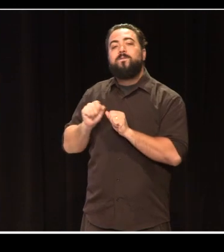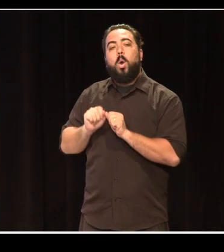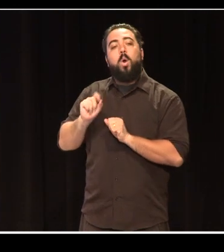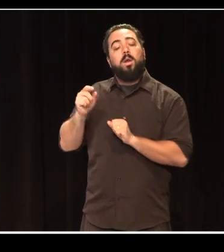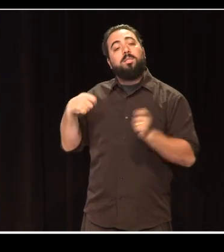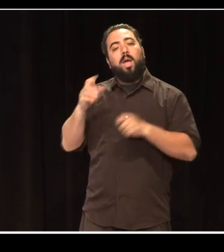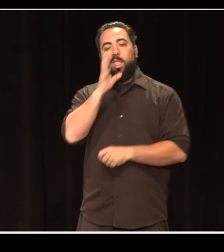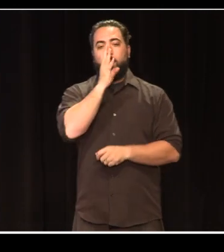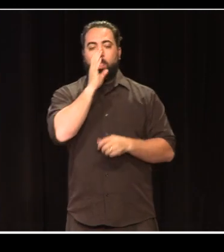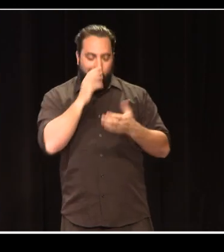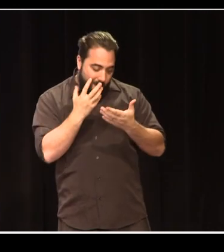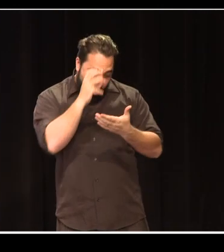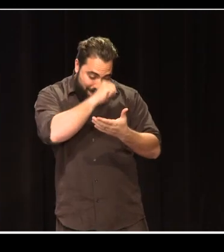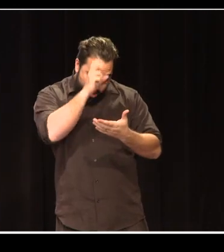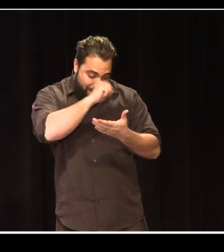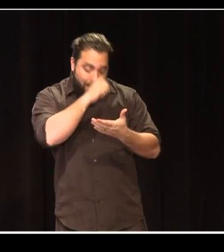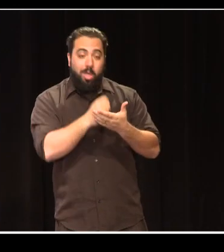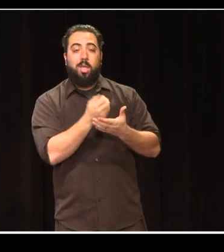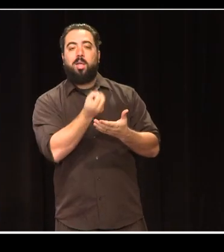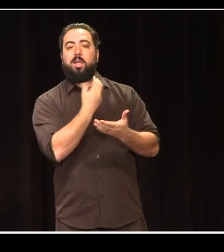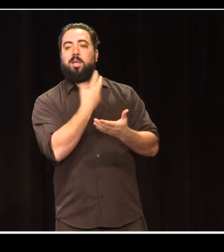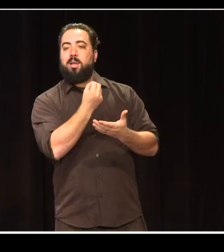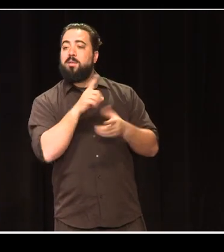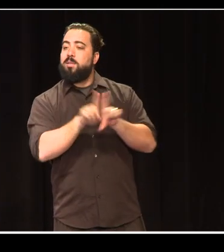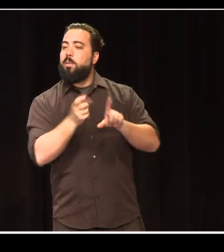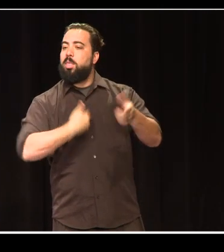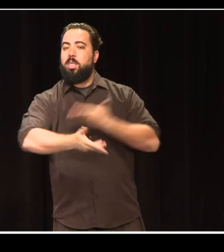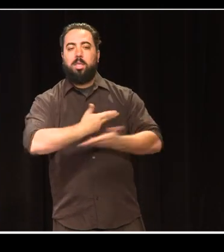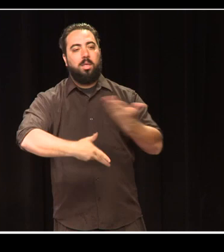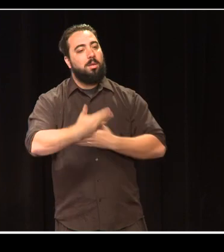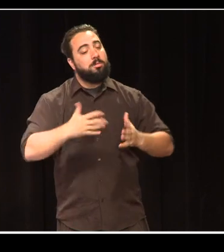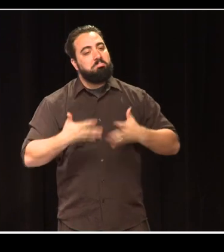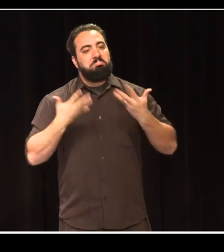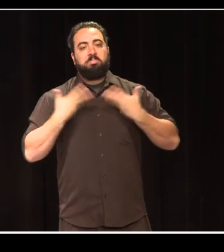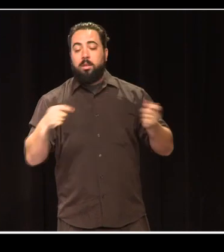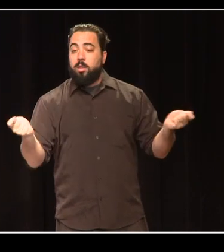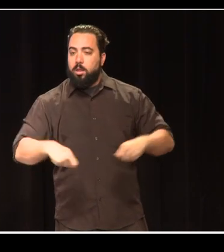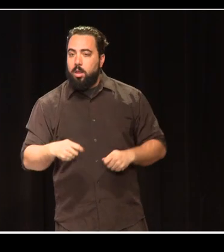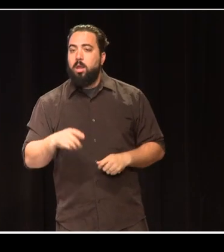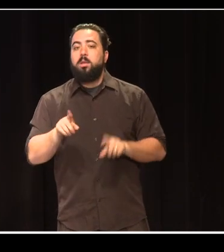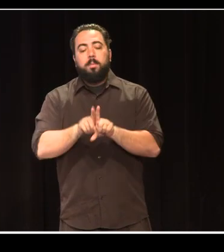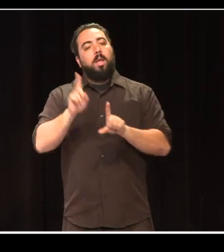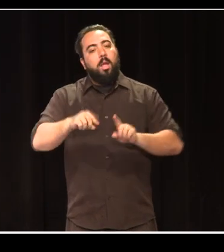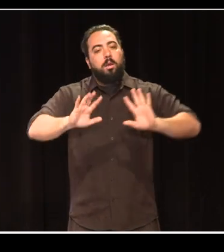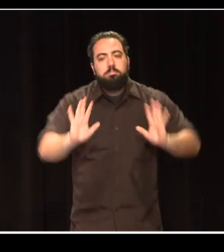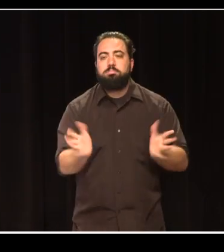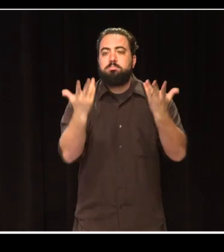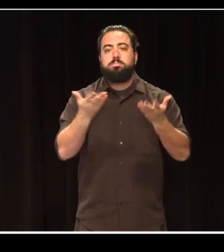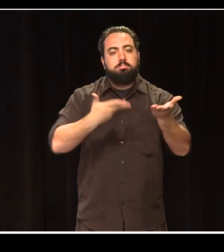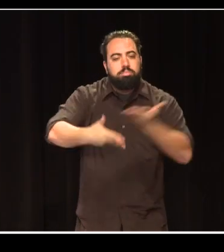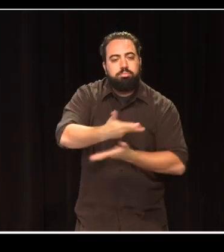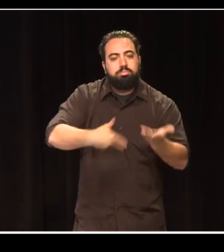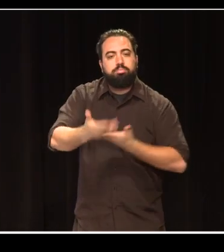os principais informes da disciplina e estimular a produção dos alunos. E, nisso, a gente está incentivando um